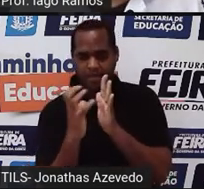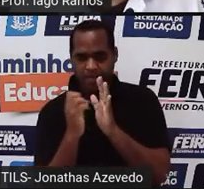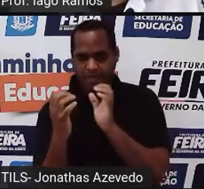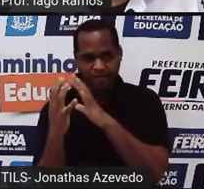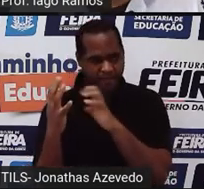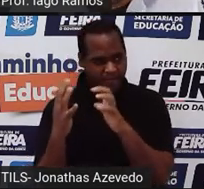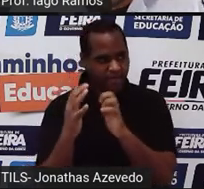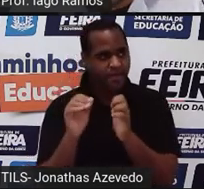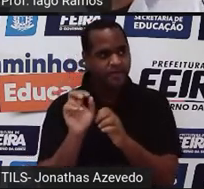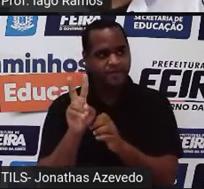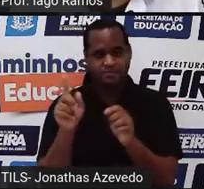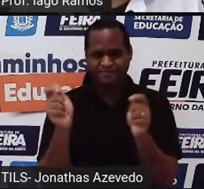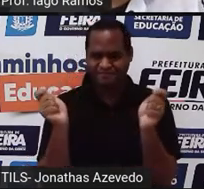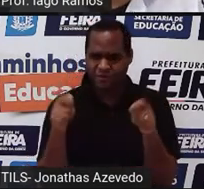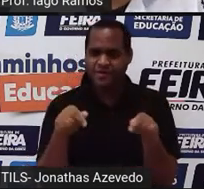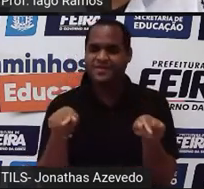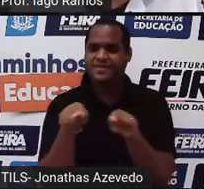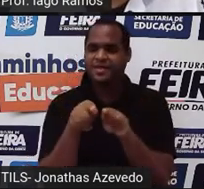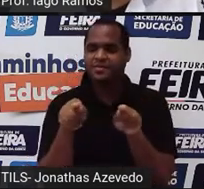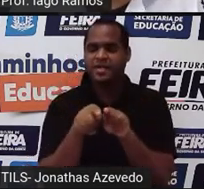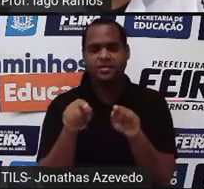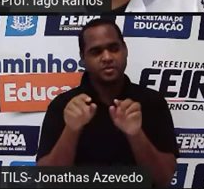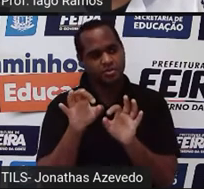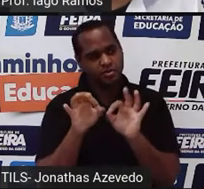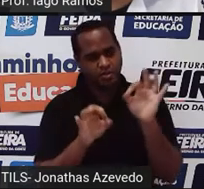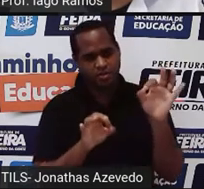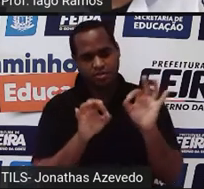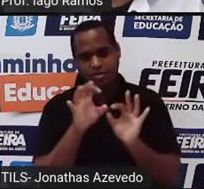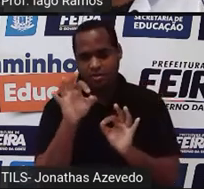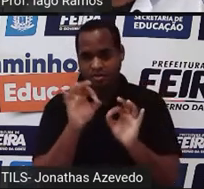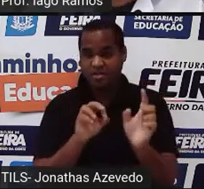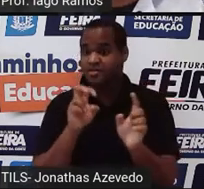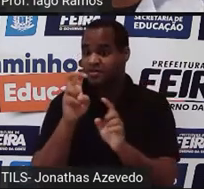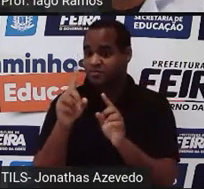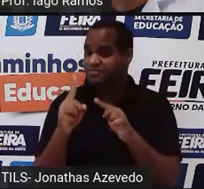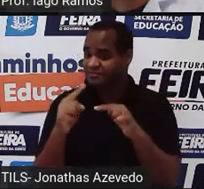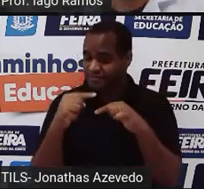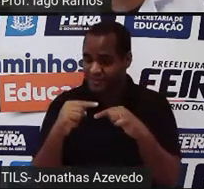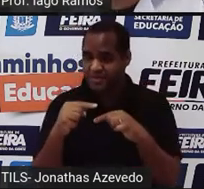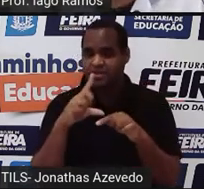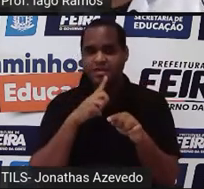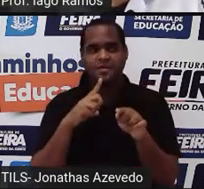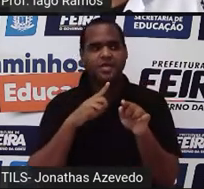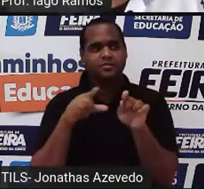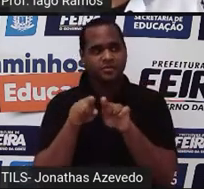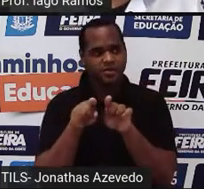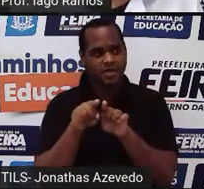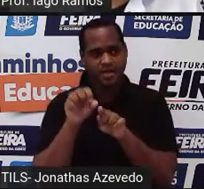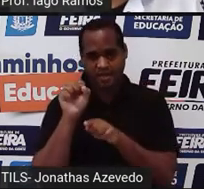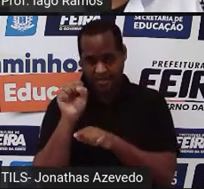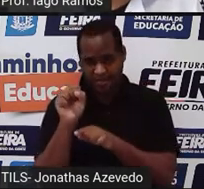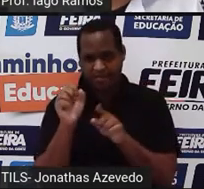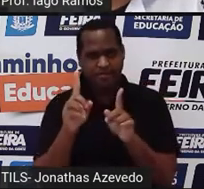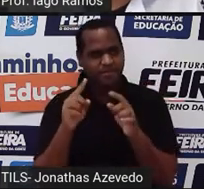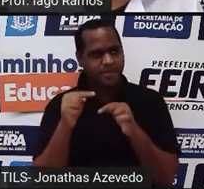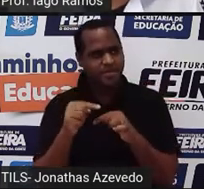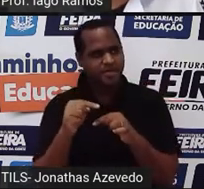V vai estar também a uma distância de 5 quadrados daquele ponto S, que é o espelho.